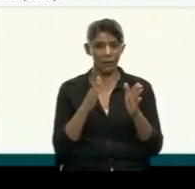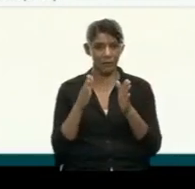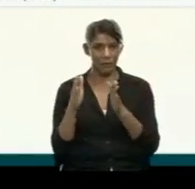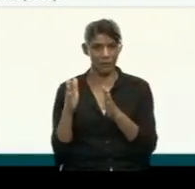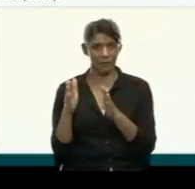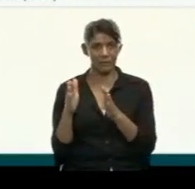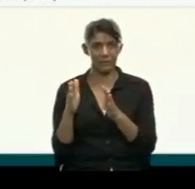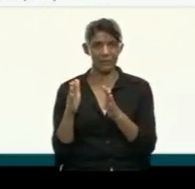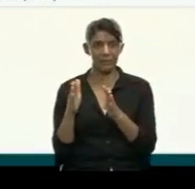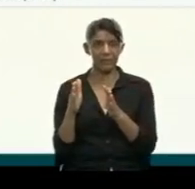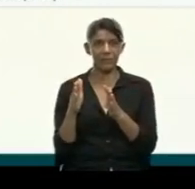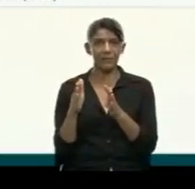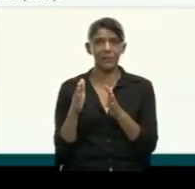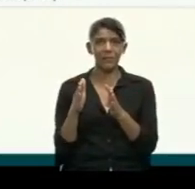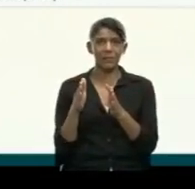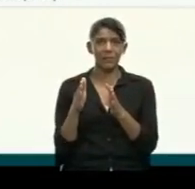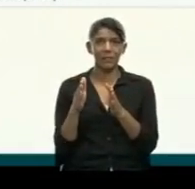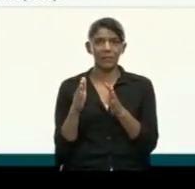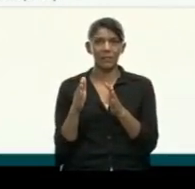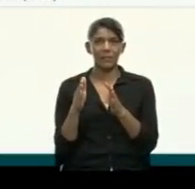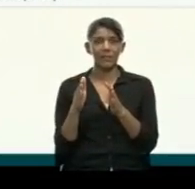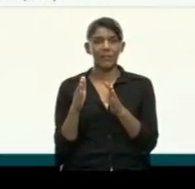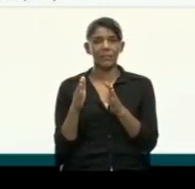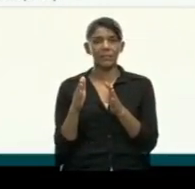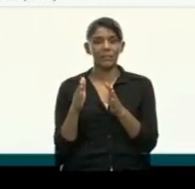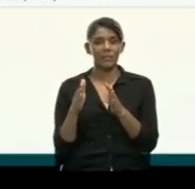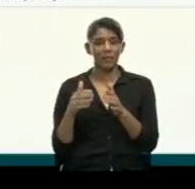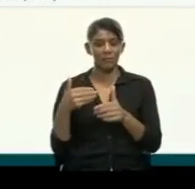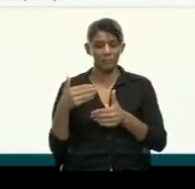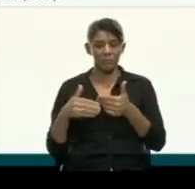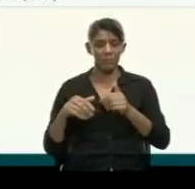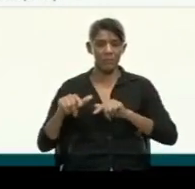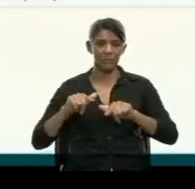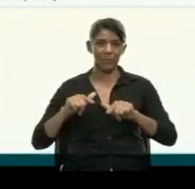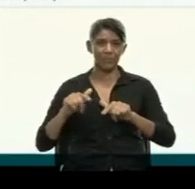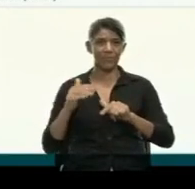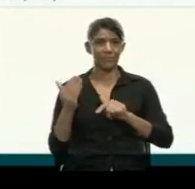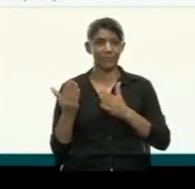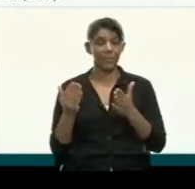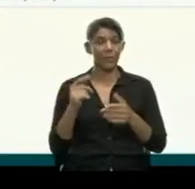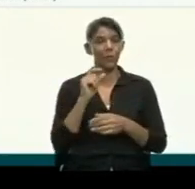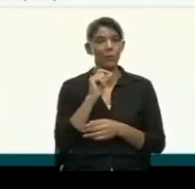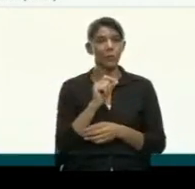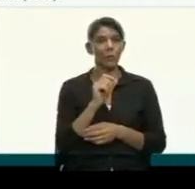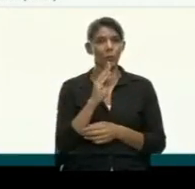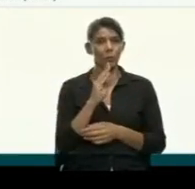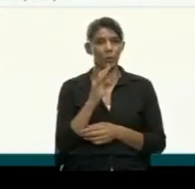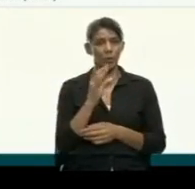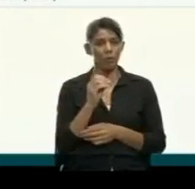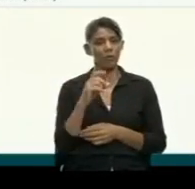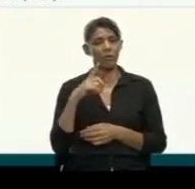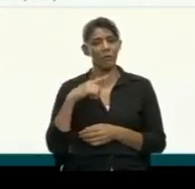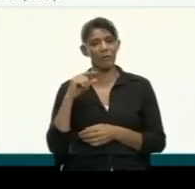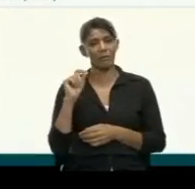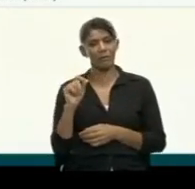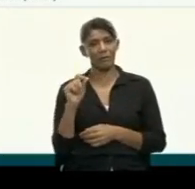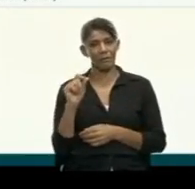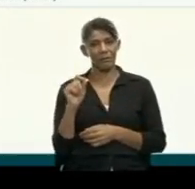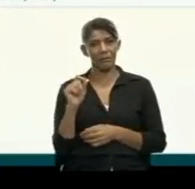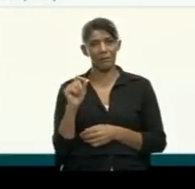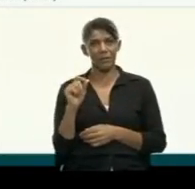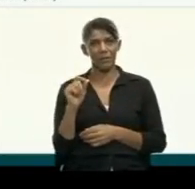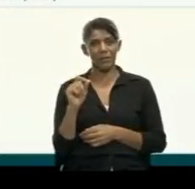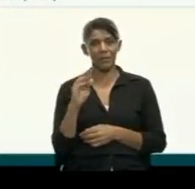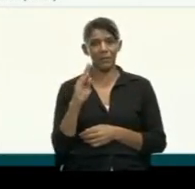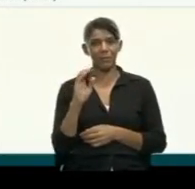externas, né? Então, a gente está trabalhando com as faces externas do bloco e